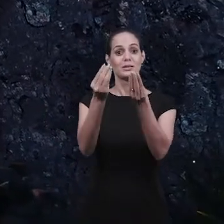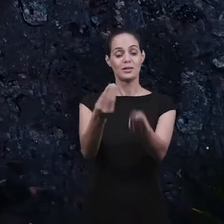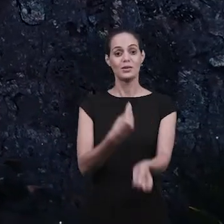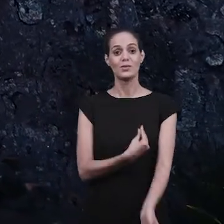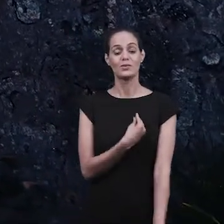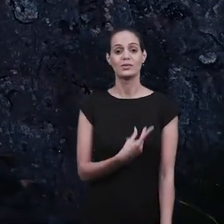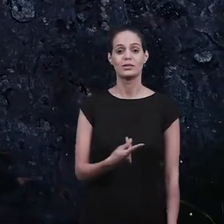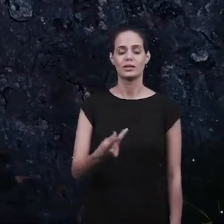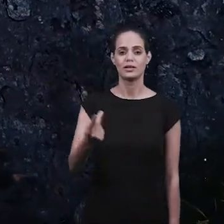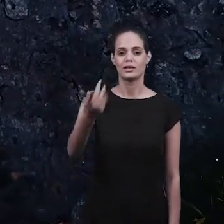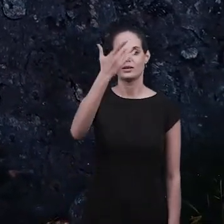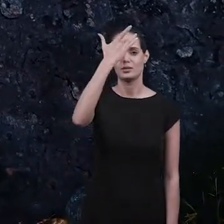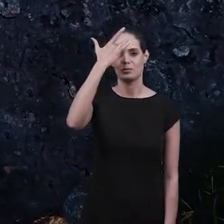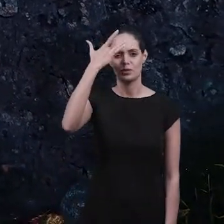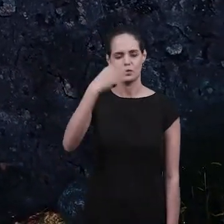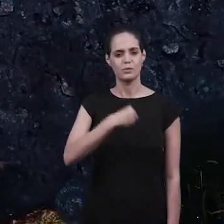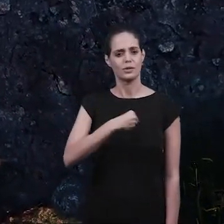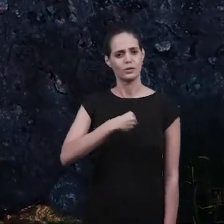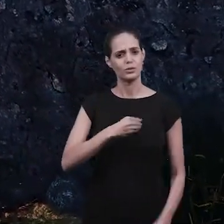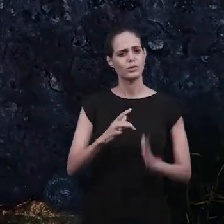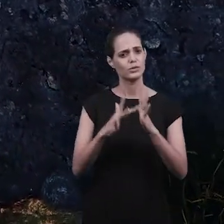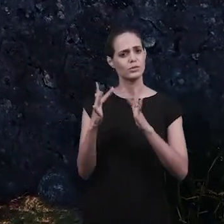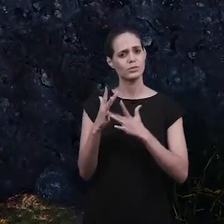dando vida ao